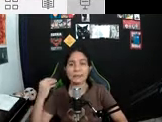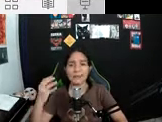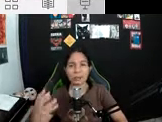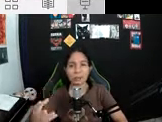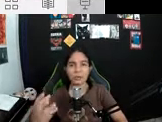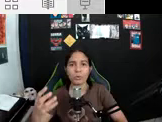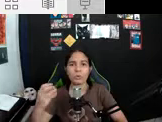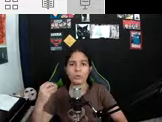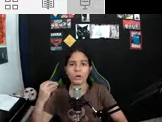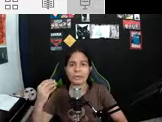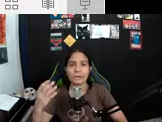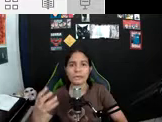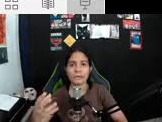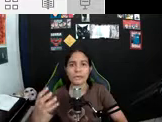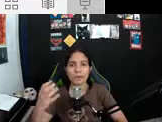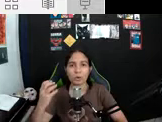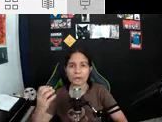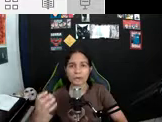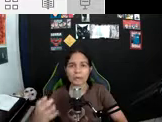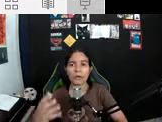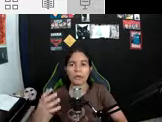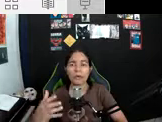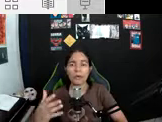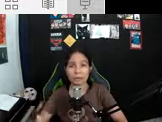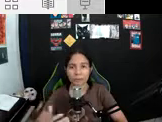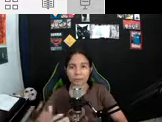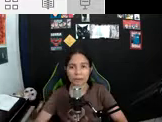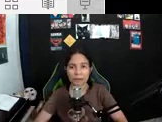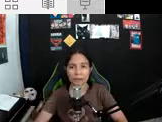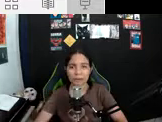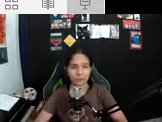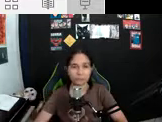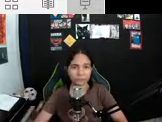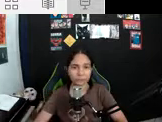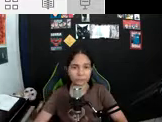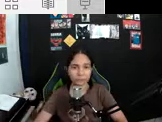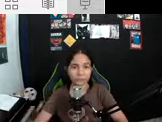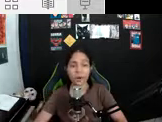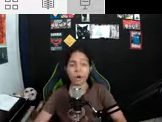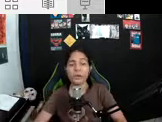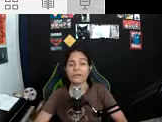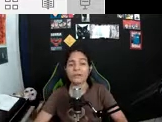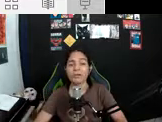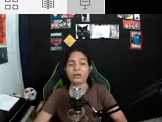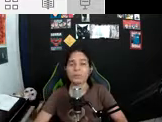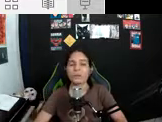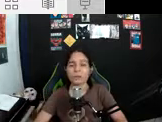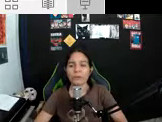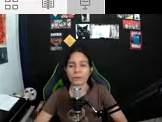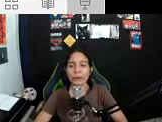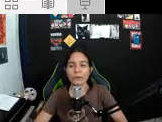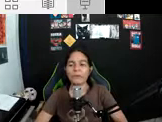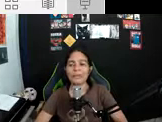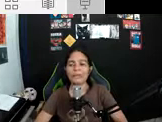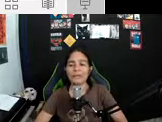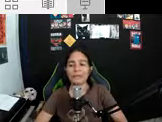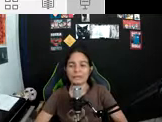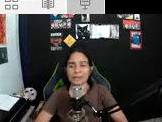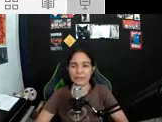de ser gestor, de organizar, de coordenar, coloque em prática isso. Sigilo